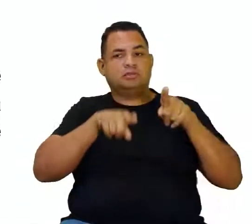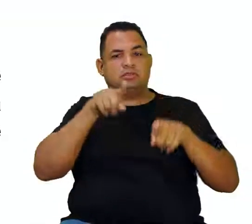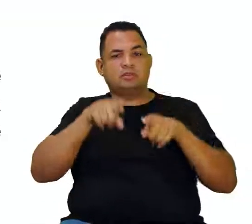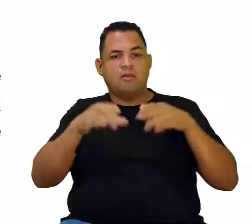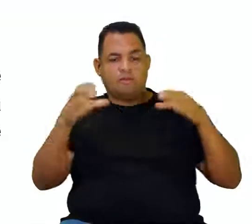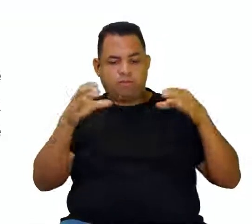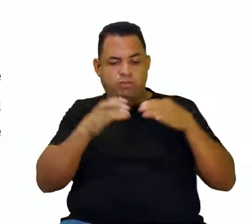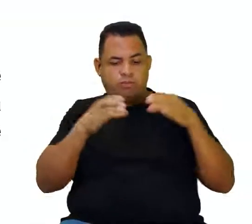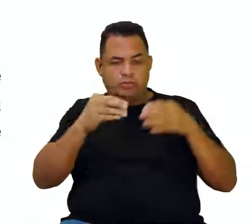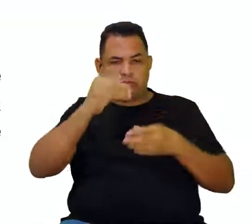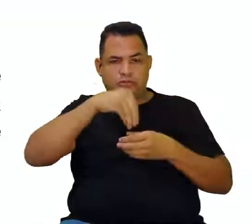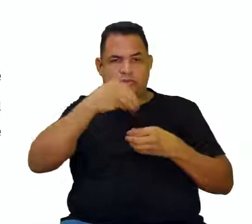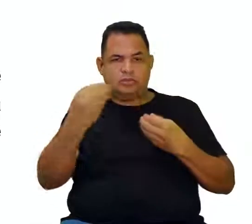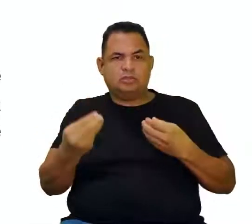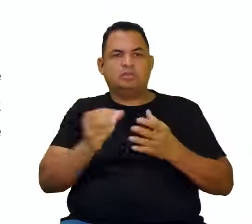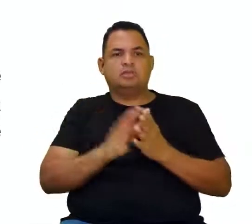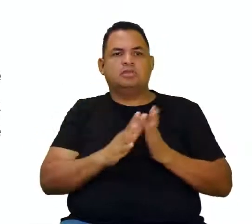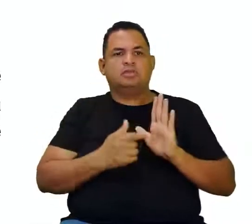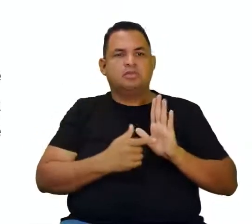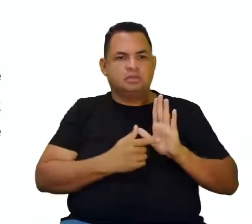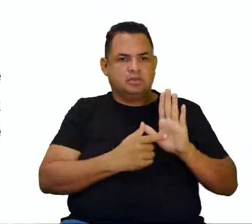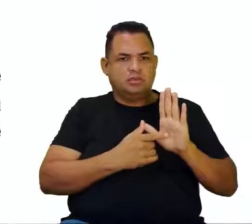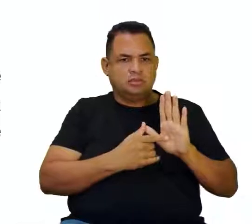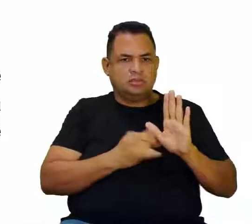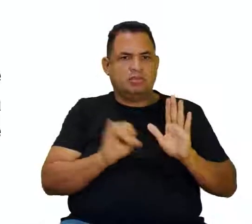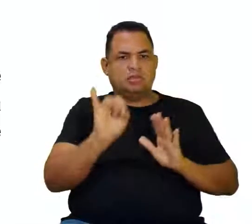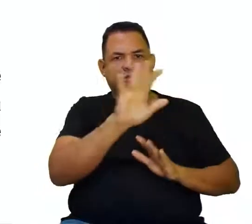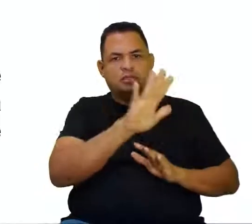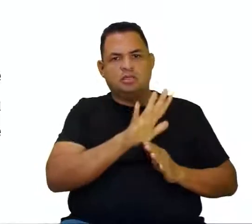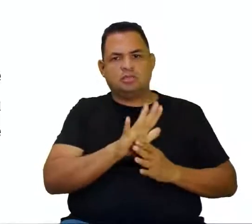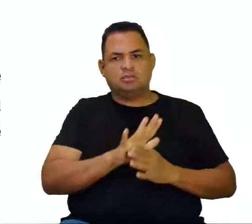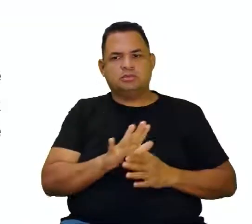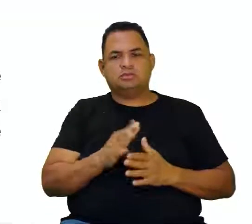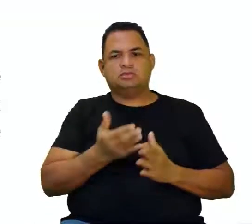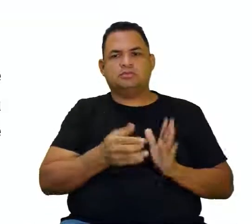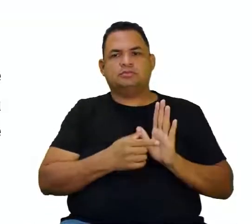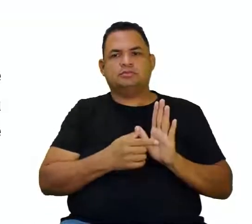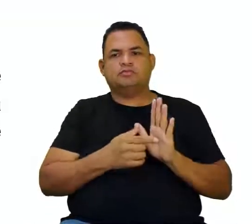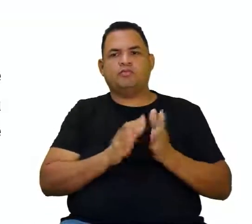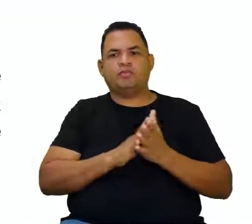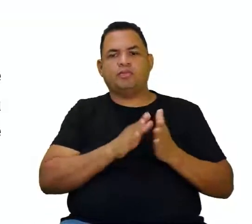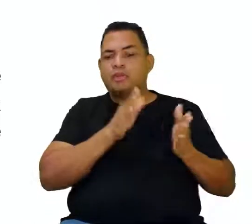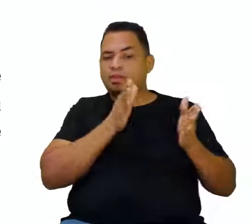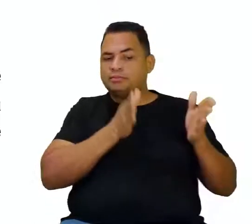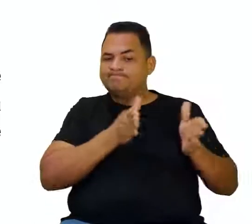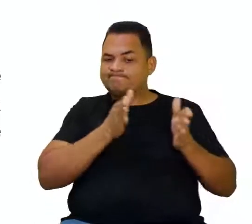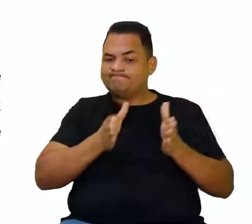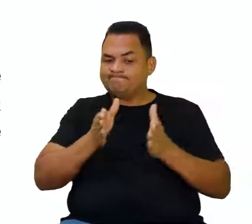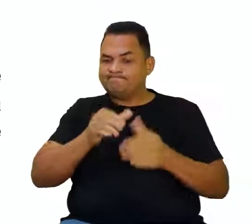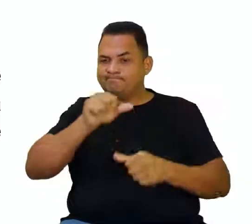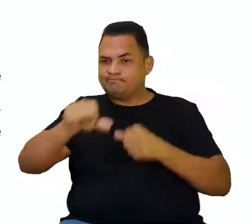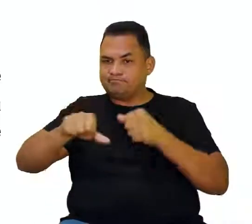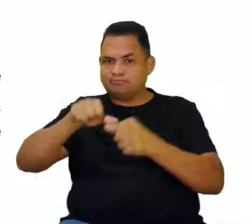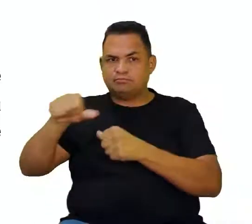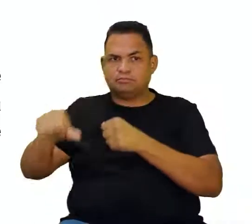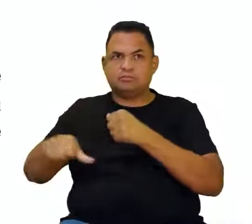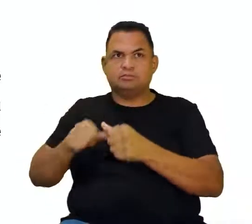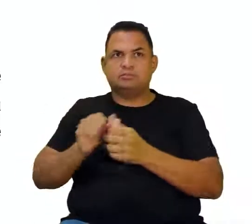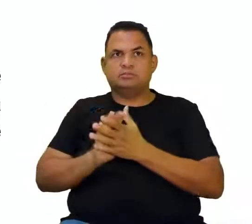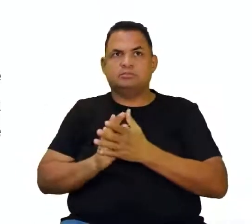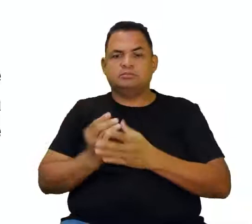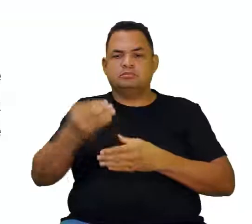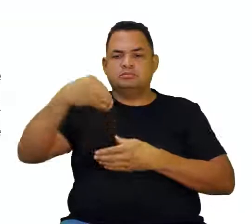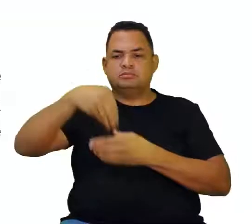pressão externa. A figura representa a ocorrência dessas transformações em